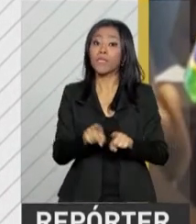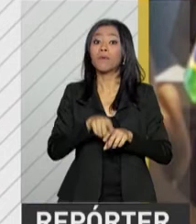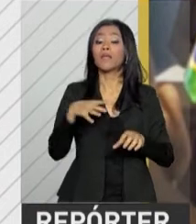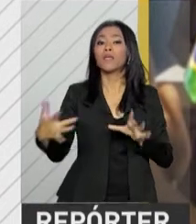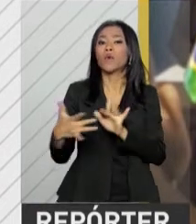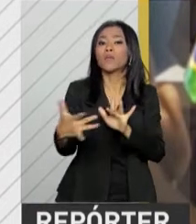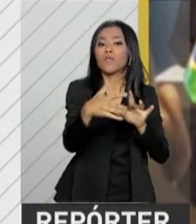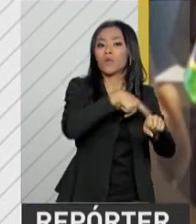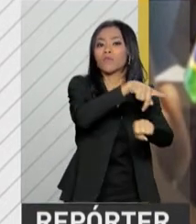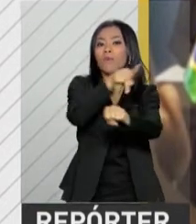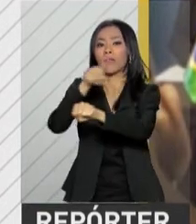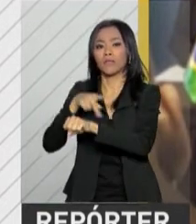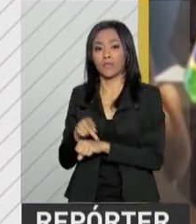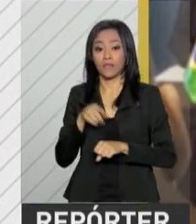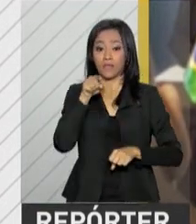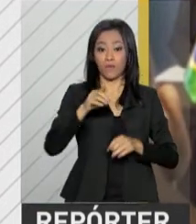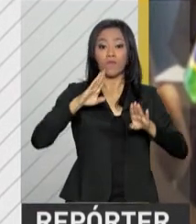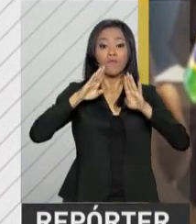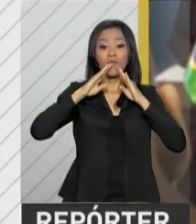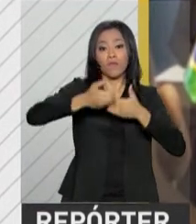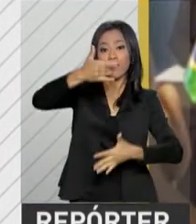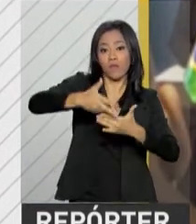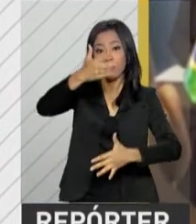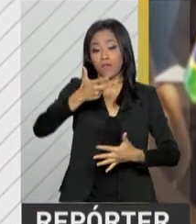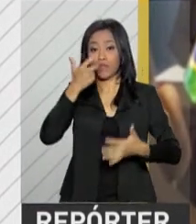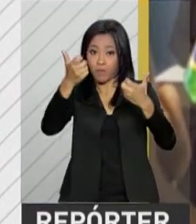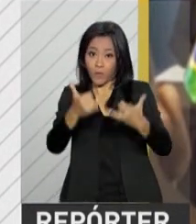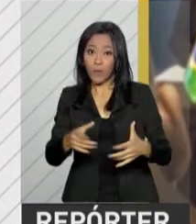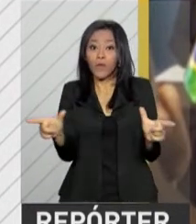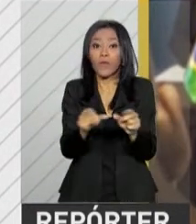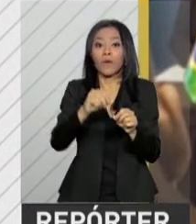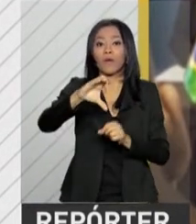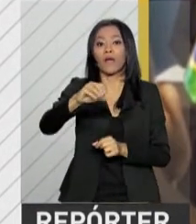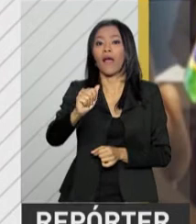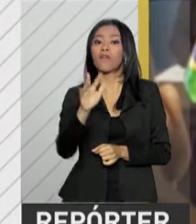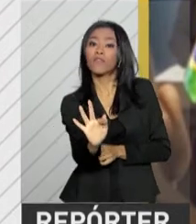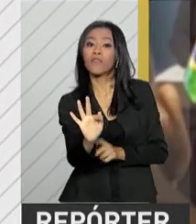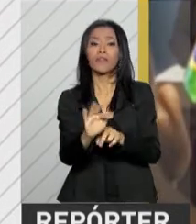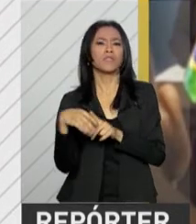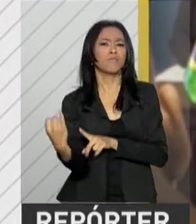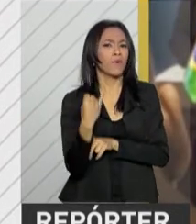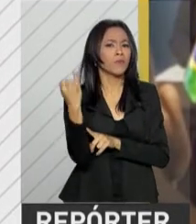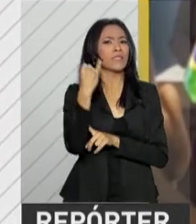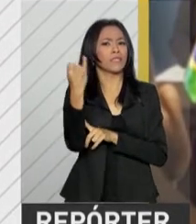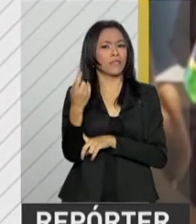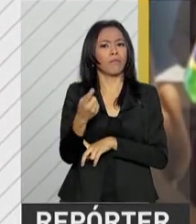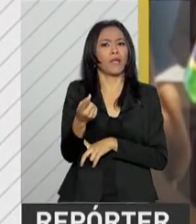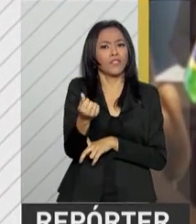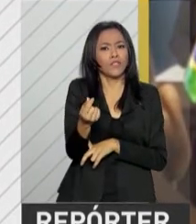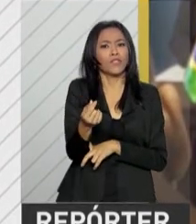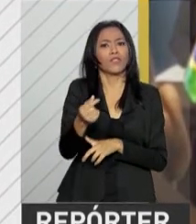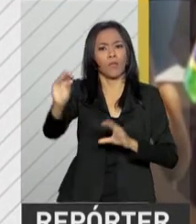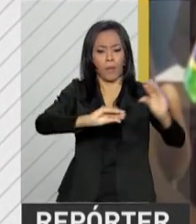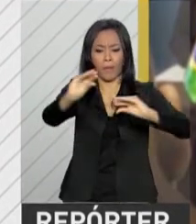nas redes sociais de oliveira disse que é importante notar que o carro está ampliando a importância como provedor de financiamento externo o